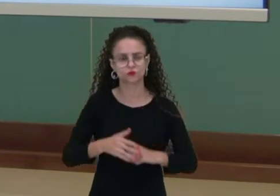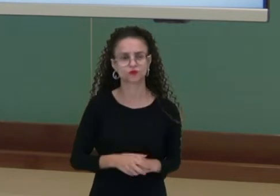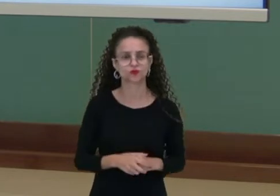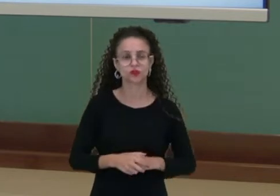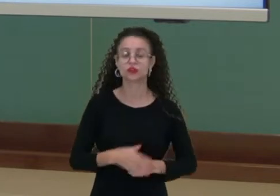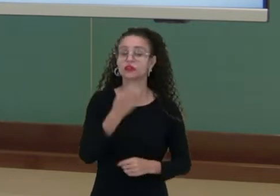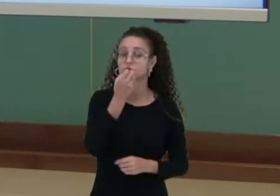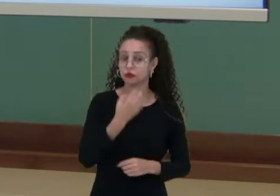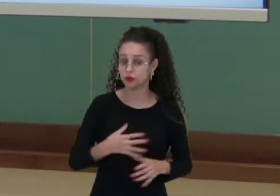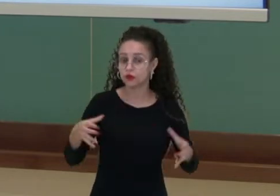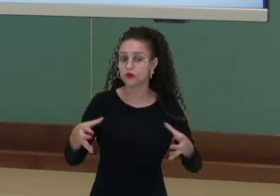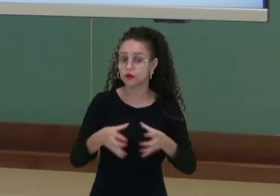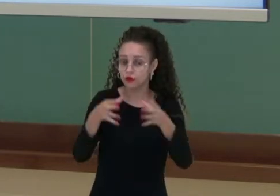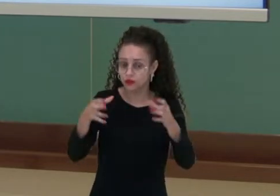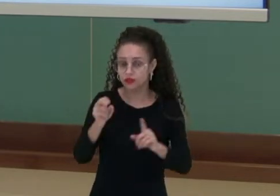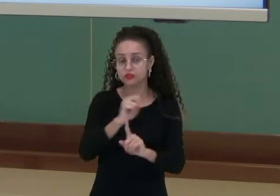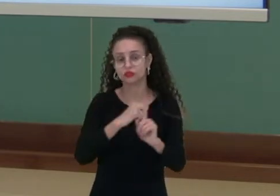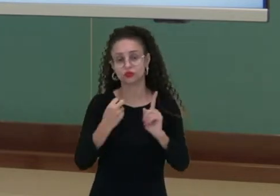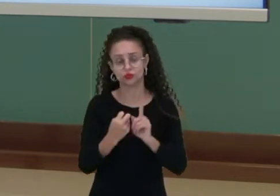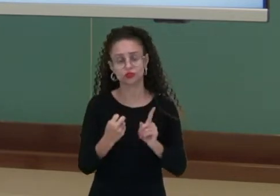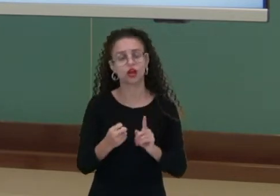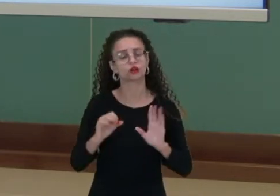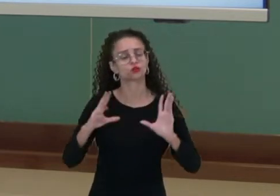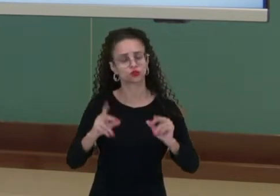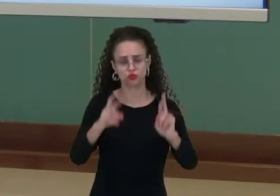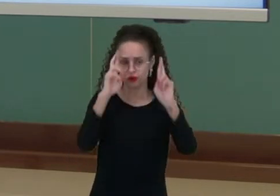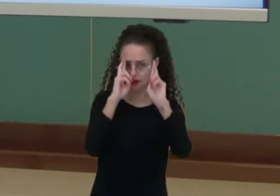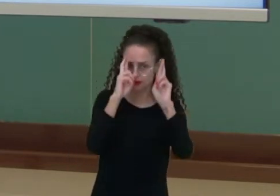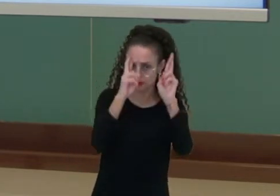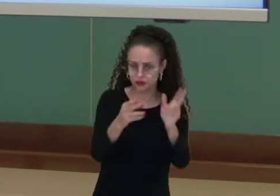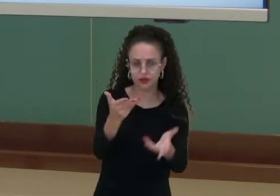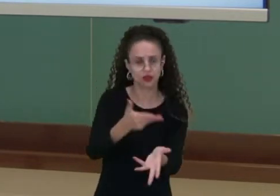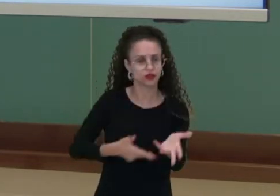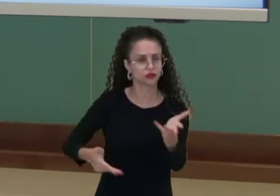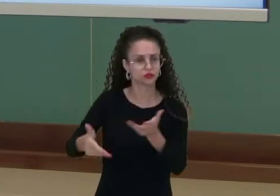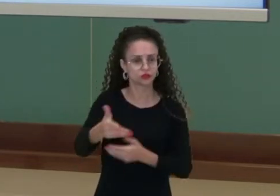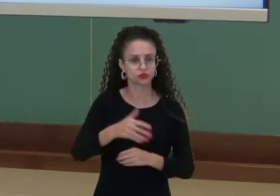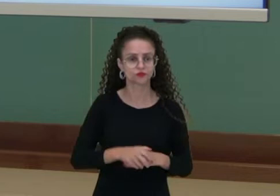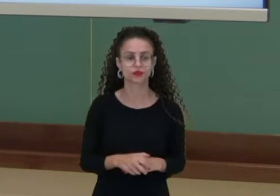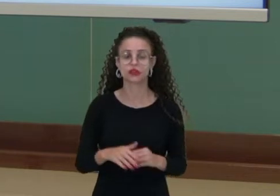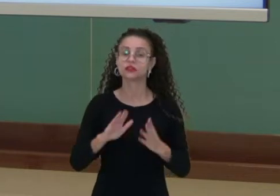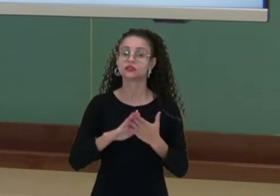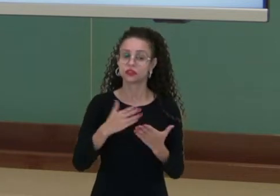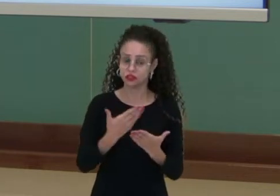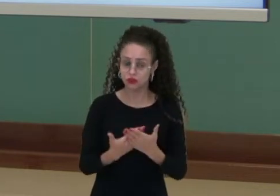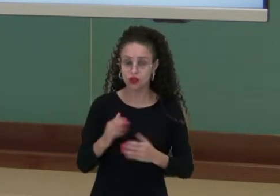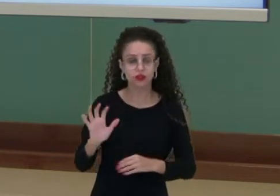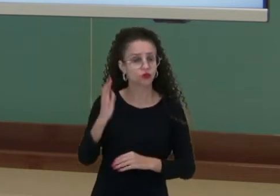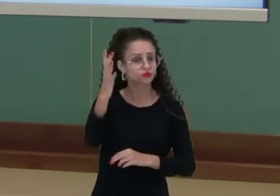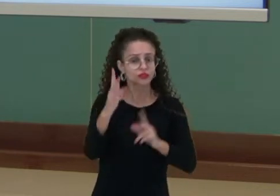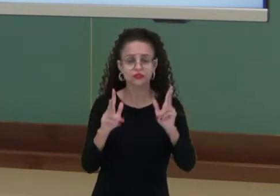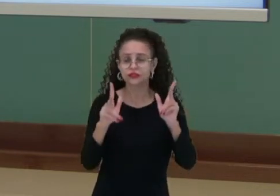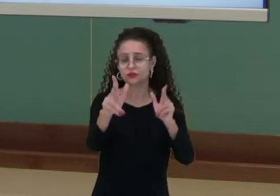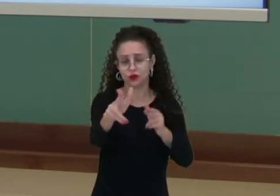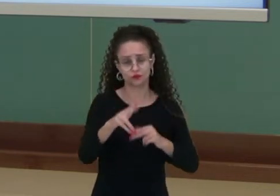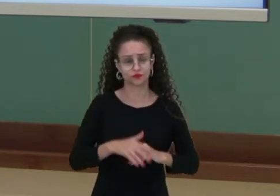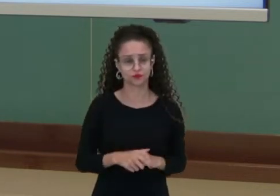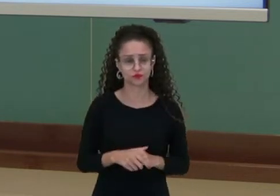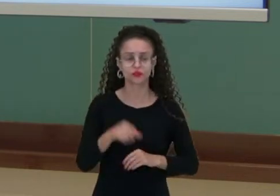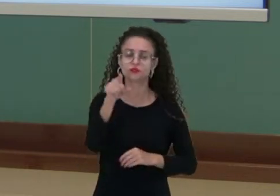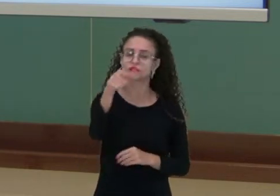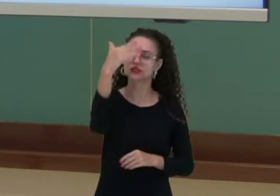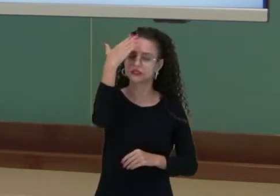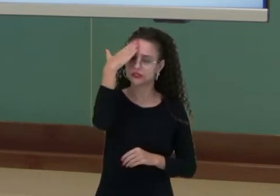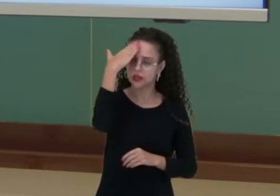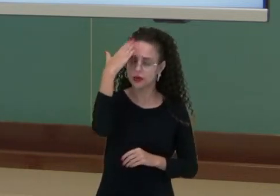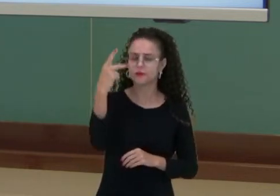boa convivência social, ambos devem ser respeitados por todos. Na escola acontece da mesma forma. Você sabe